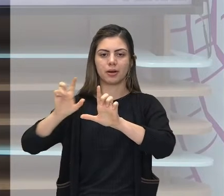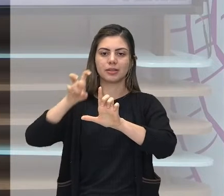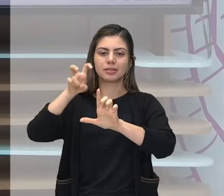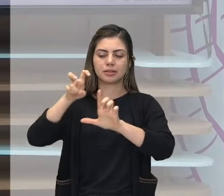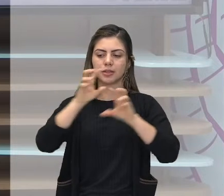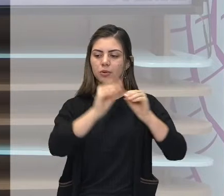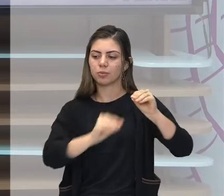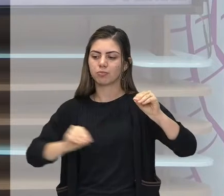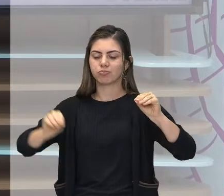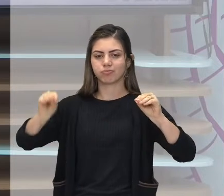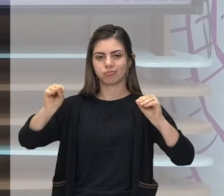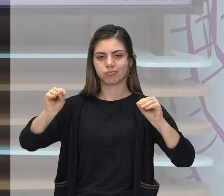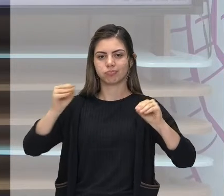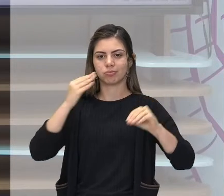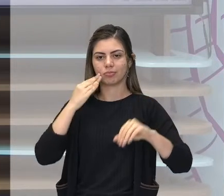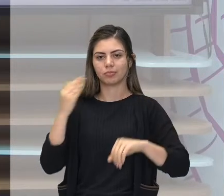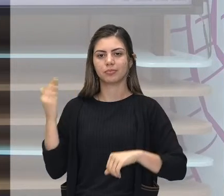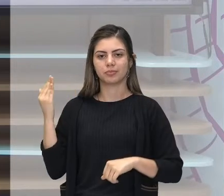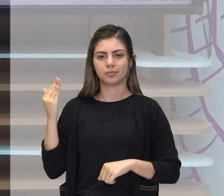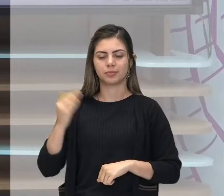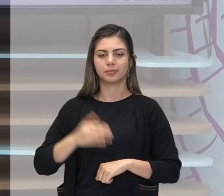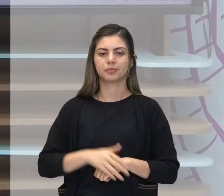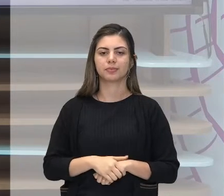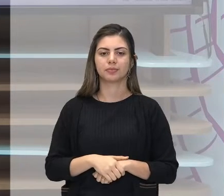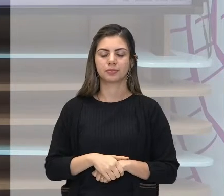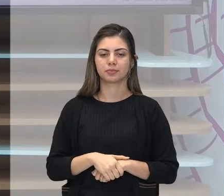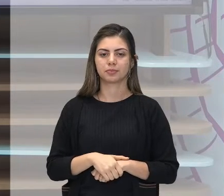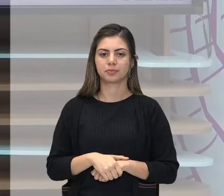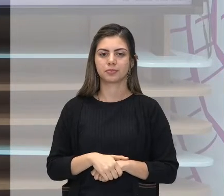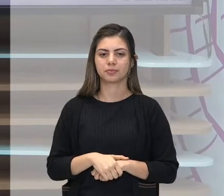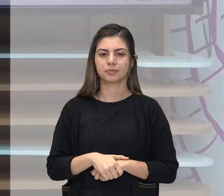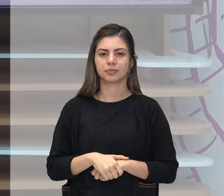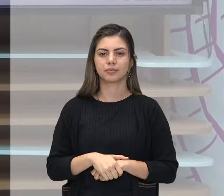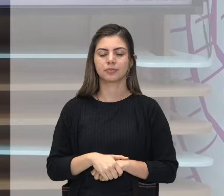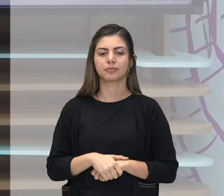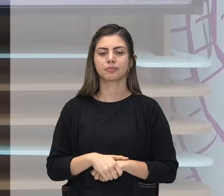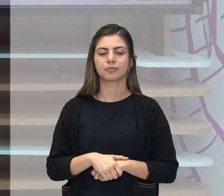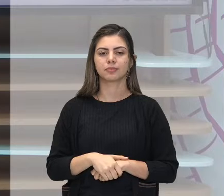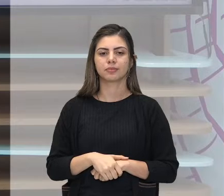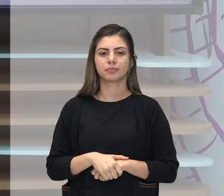para a direita, tá? E esse aqui, então,